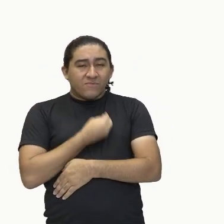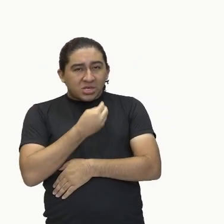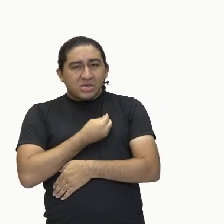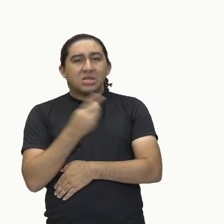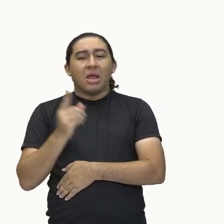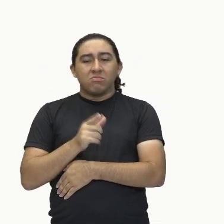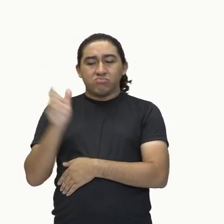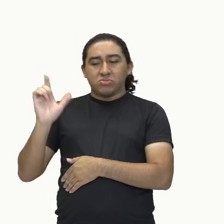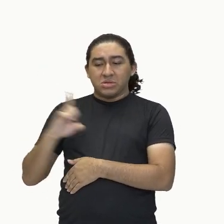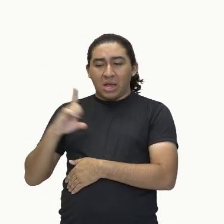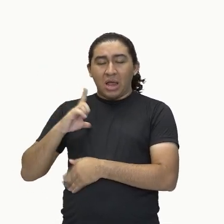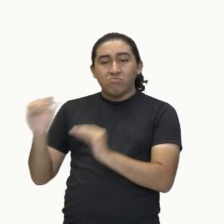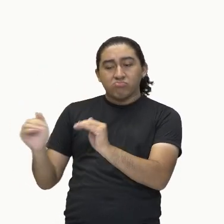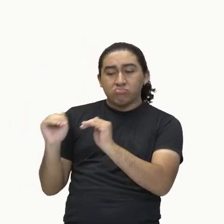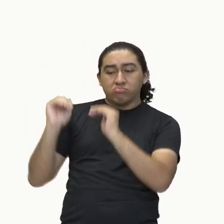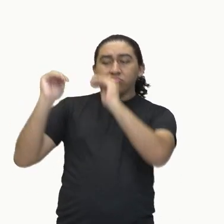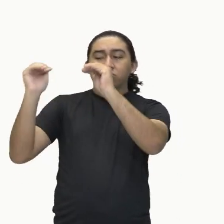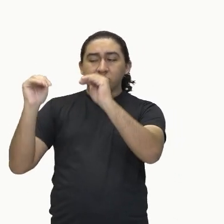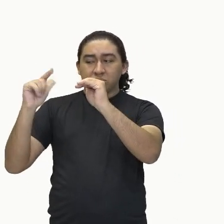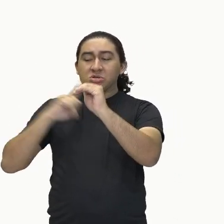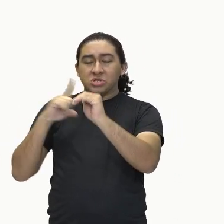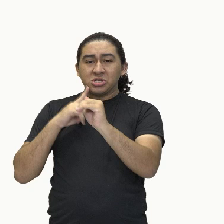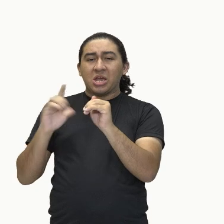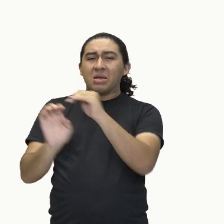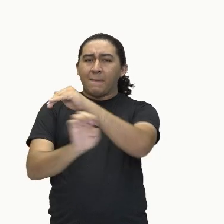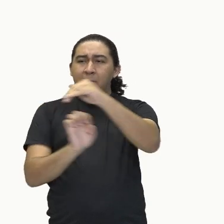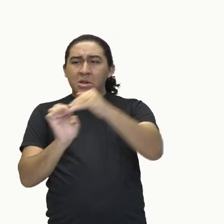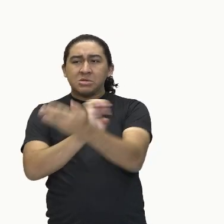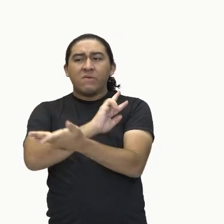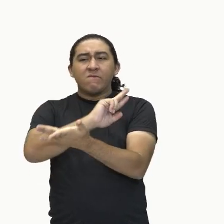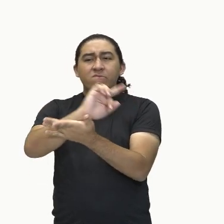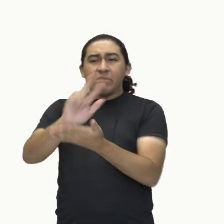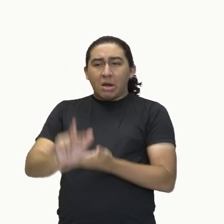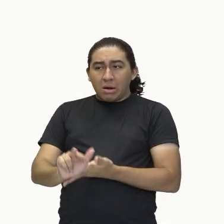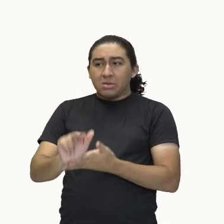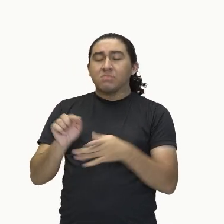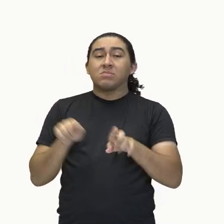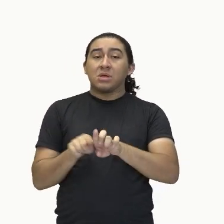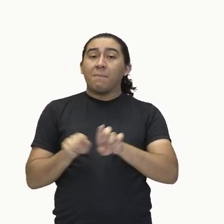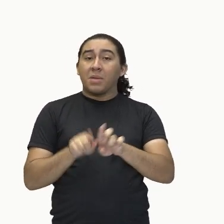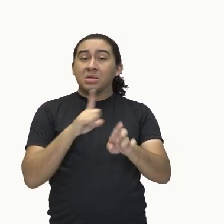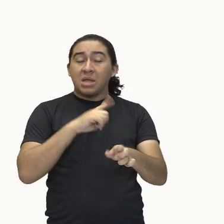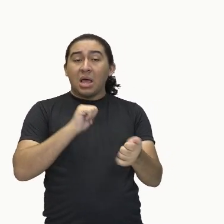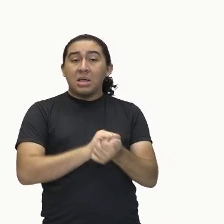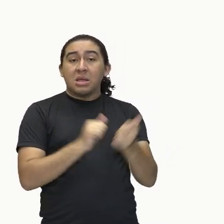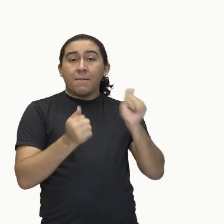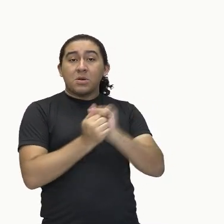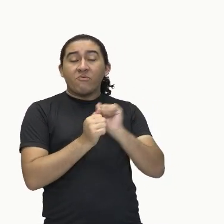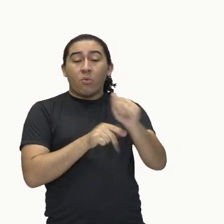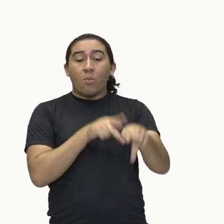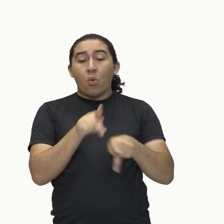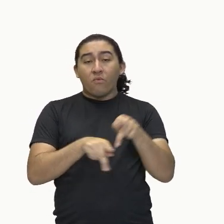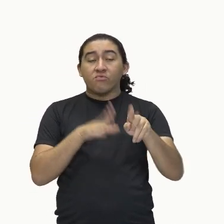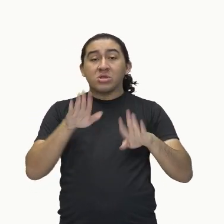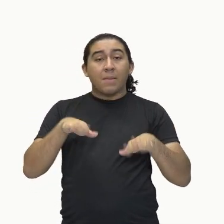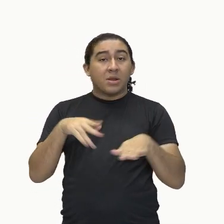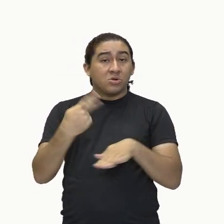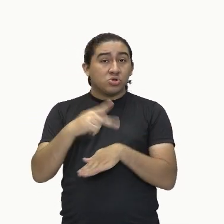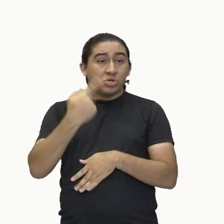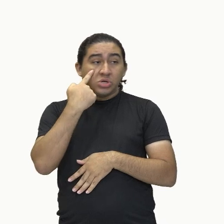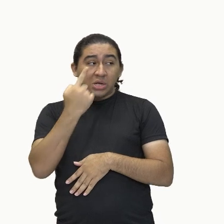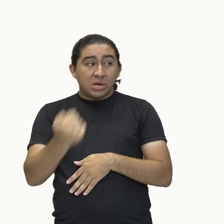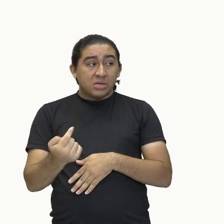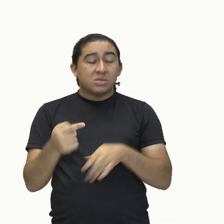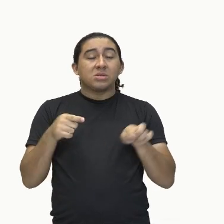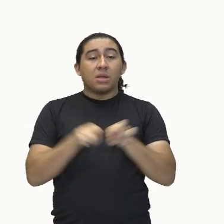que detinham poder com as grandes fábricas, certo? Que manipulavam o povo de acordo com os seus interesses,